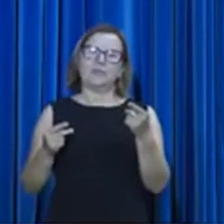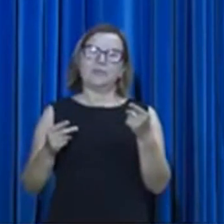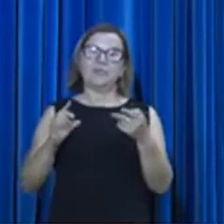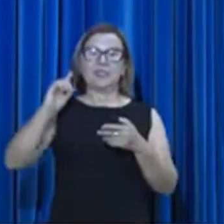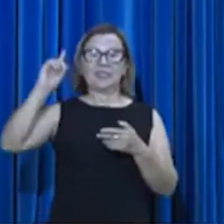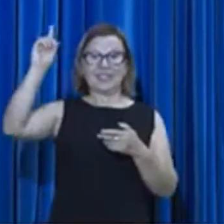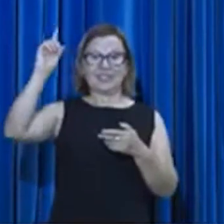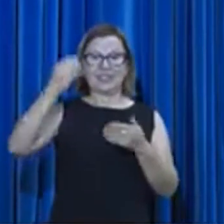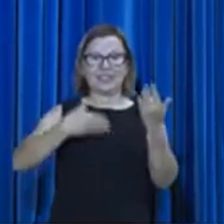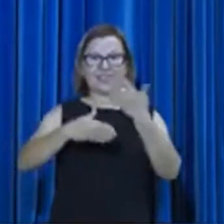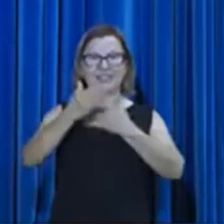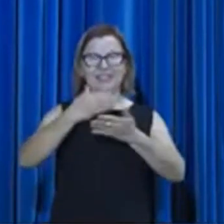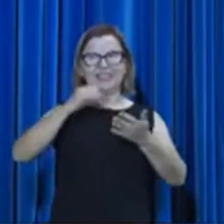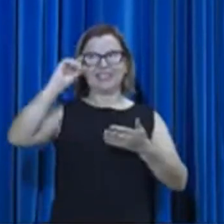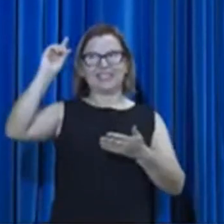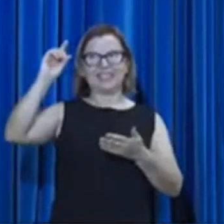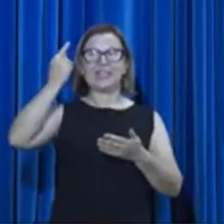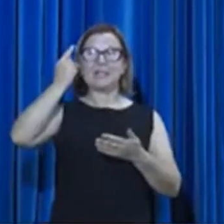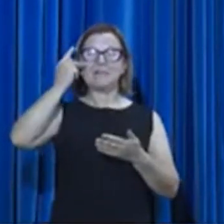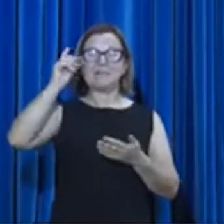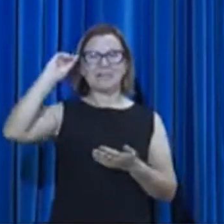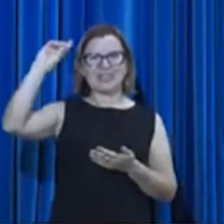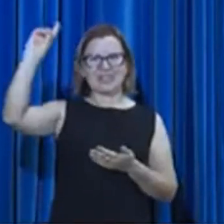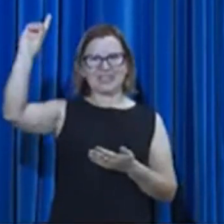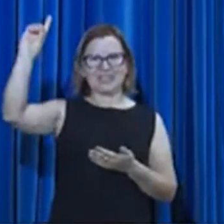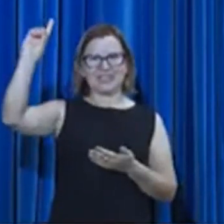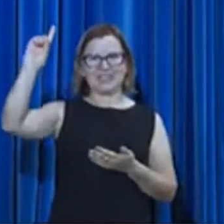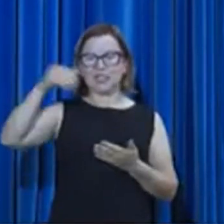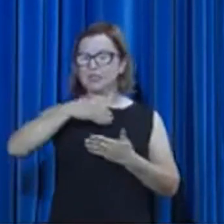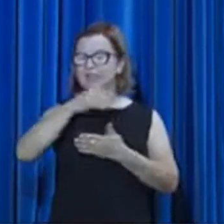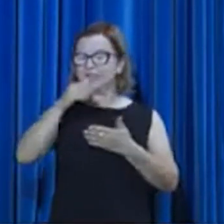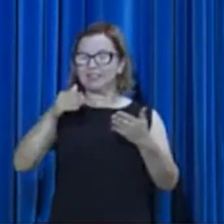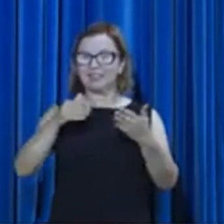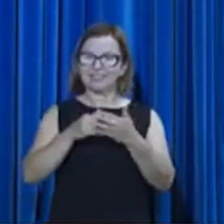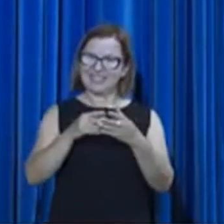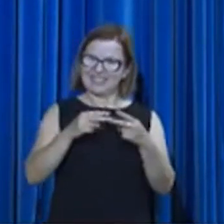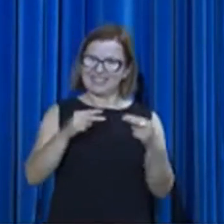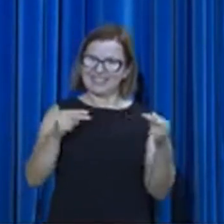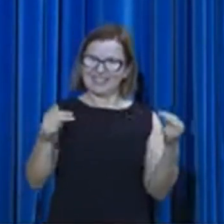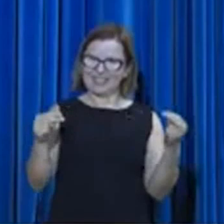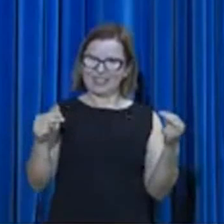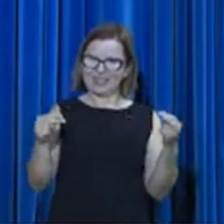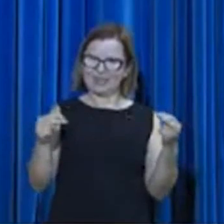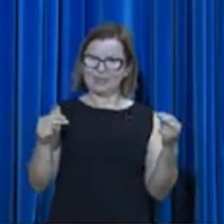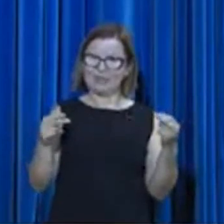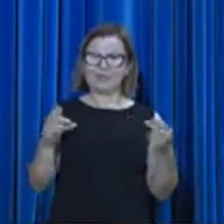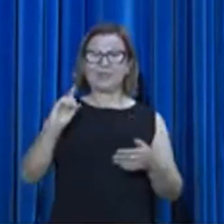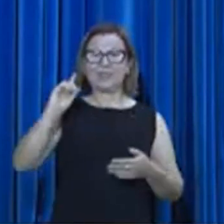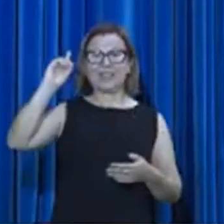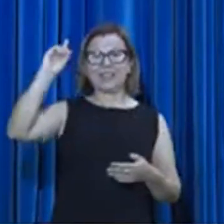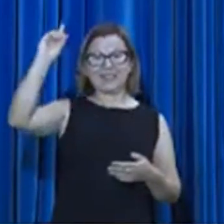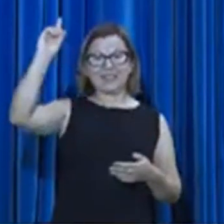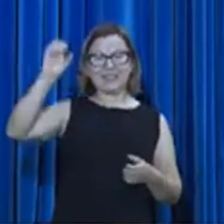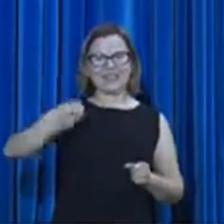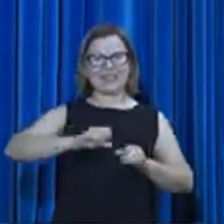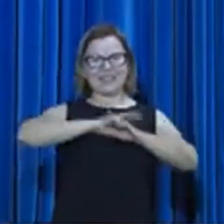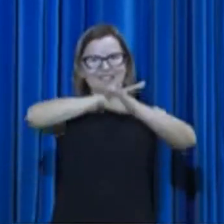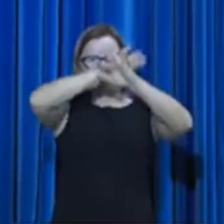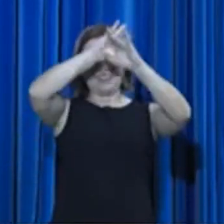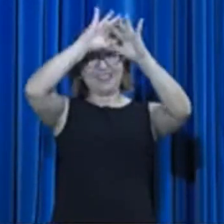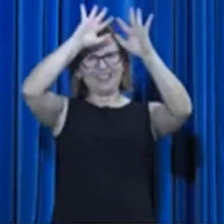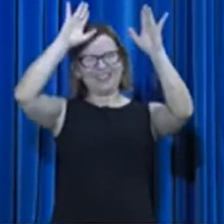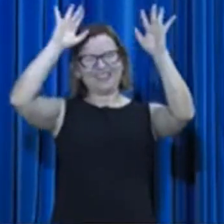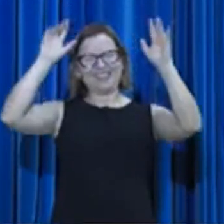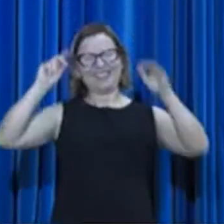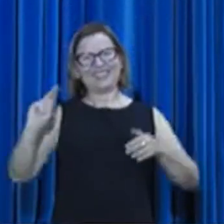de Deus e para Deus são todas as coisas. A Deus, pois, a glória